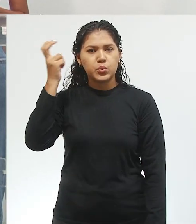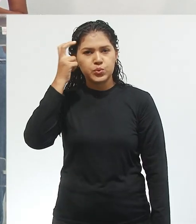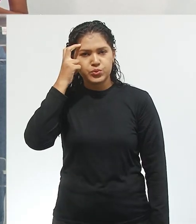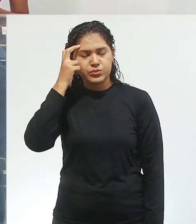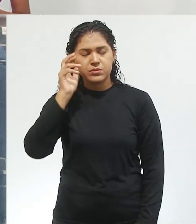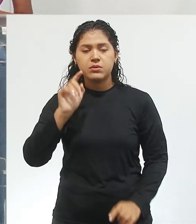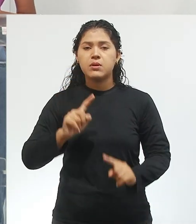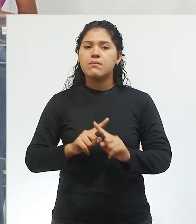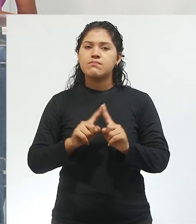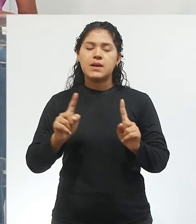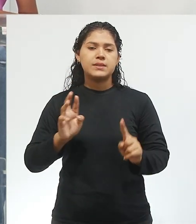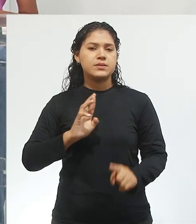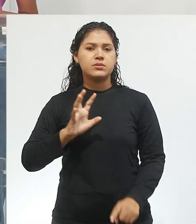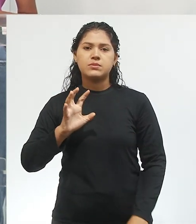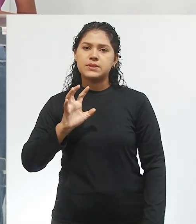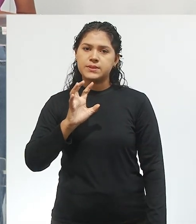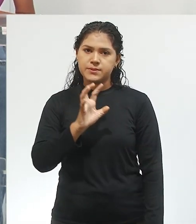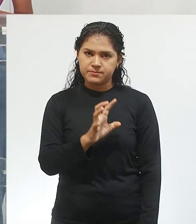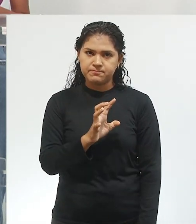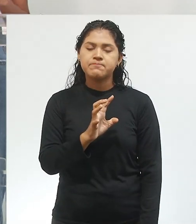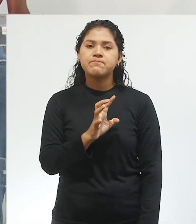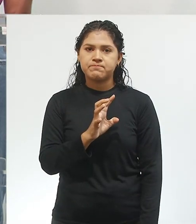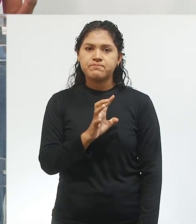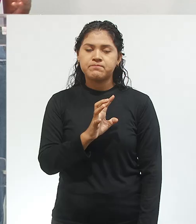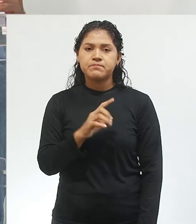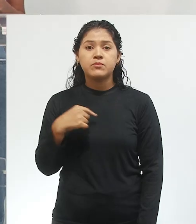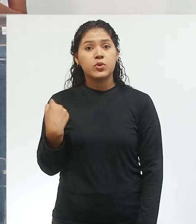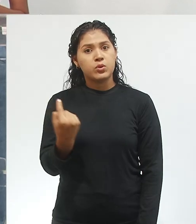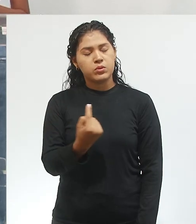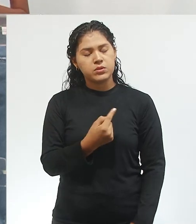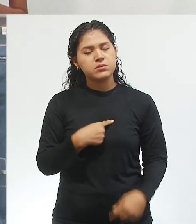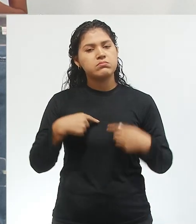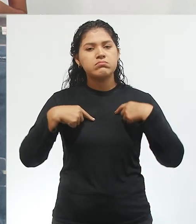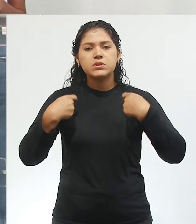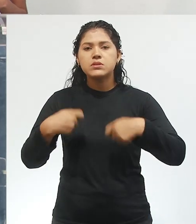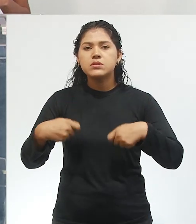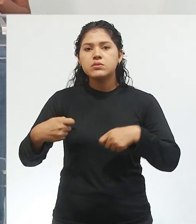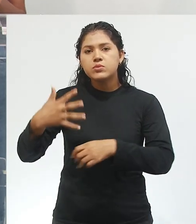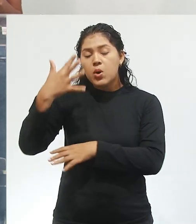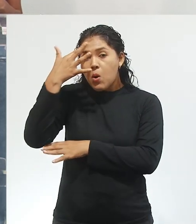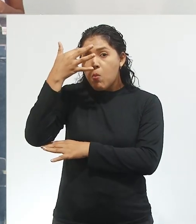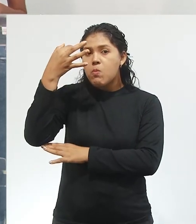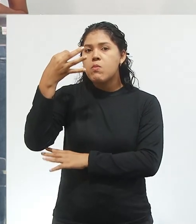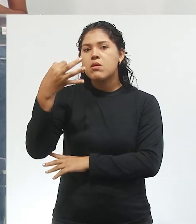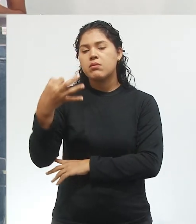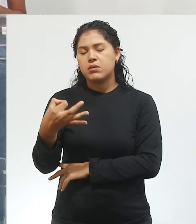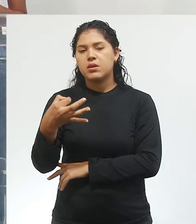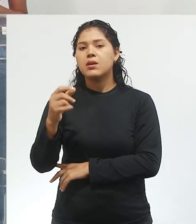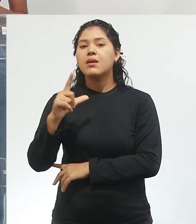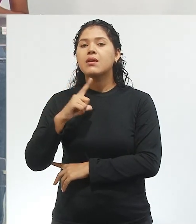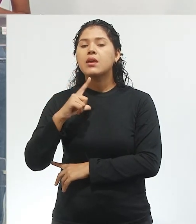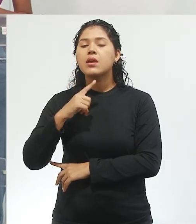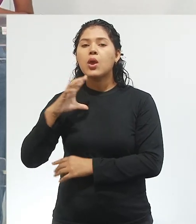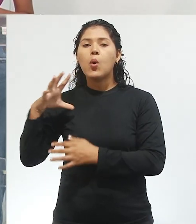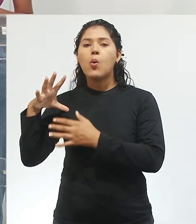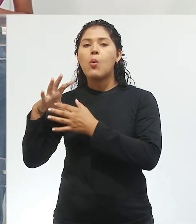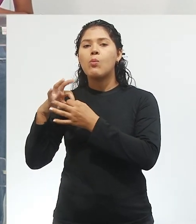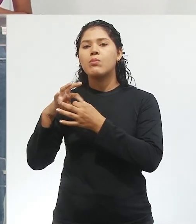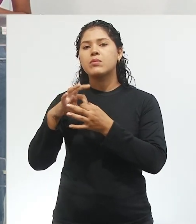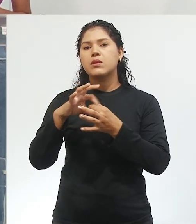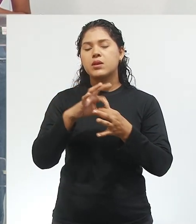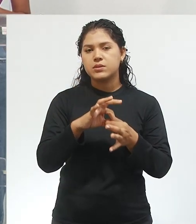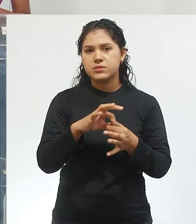vamos compreender que essa ideia, ela surge num contexto específico, né?